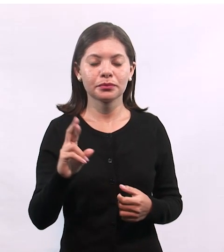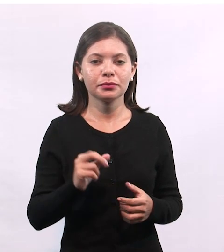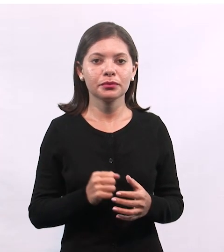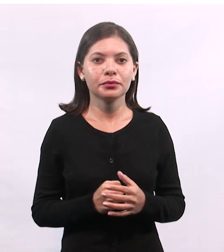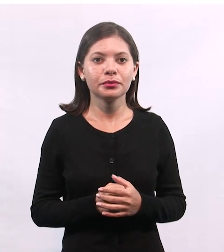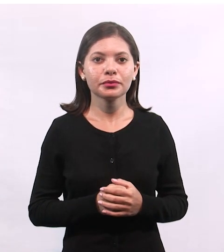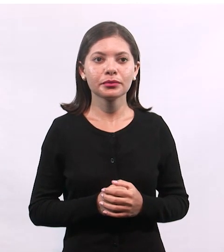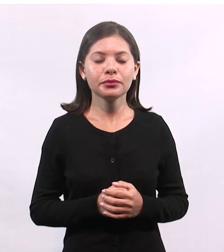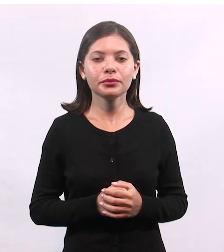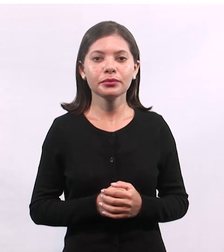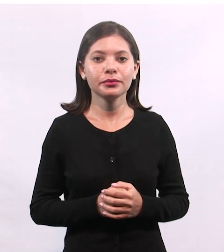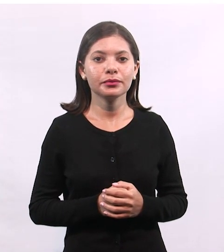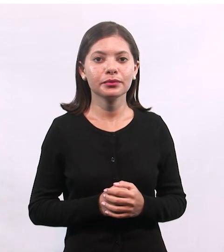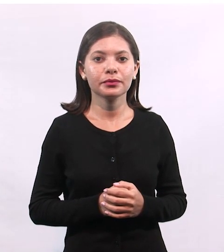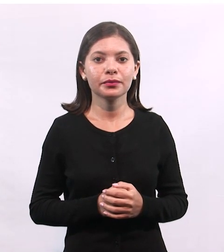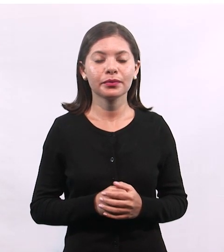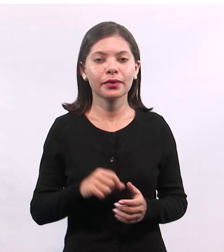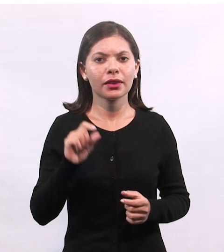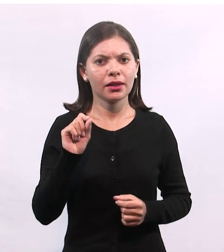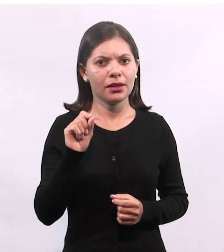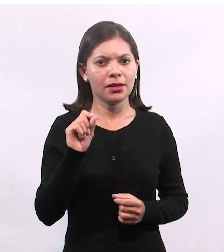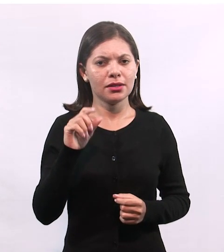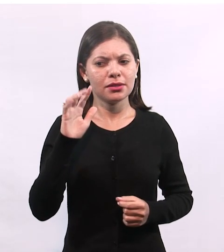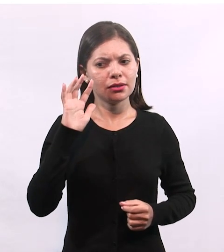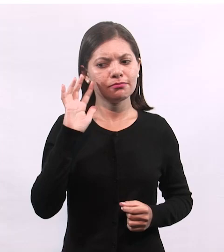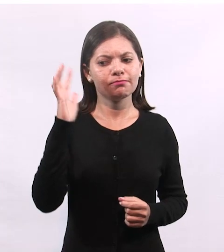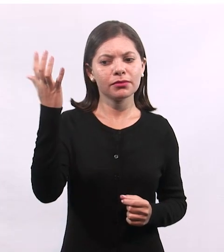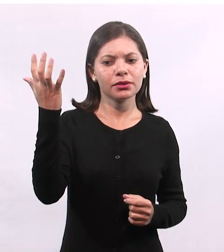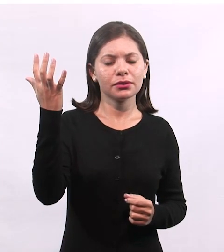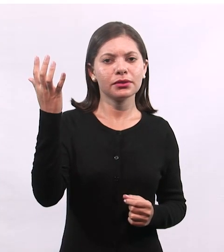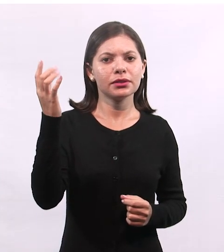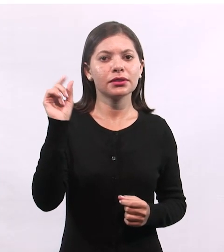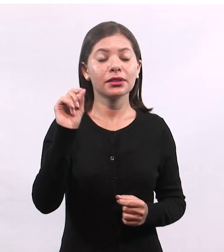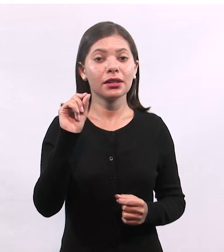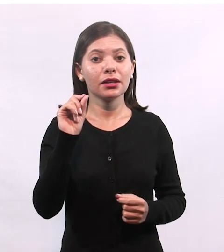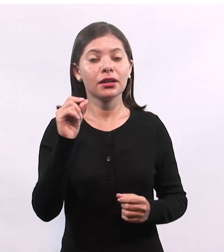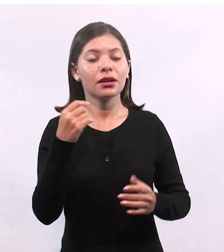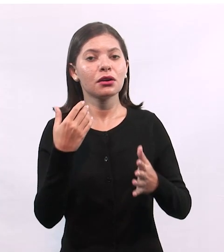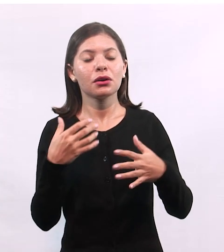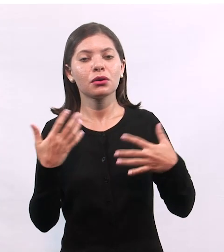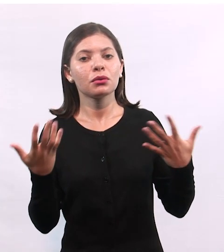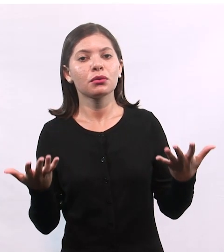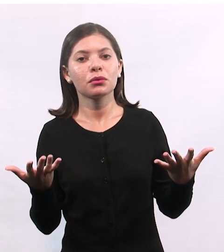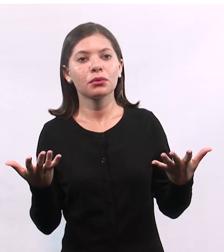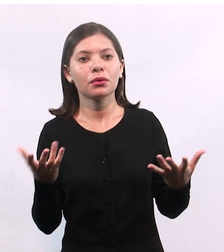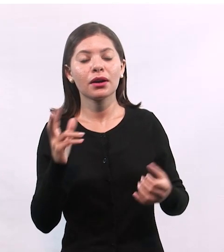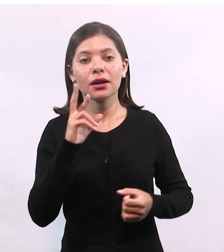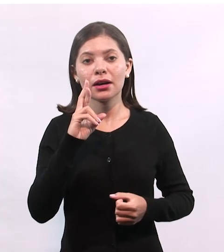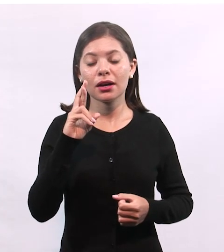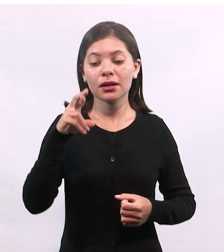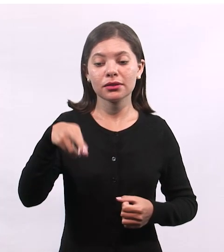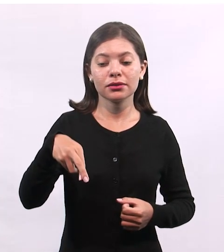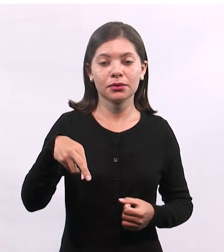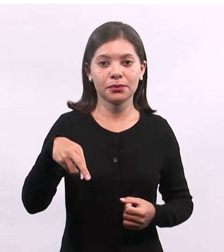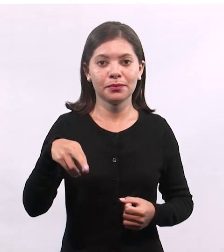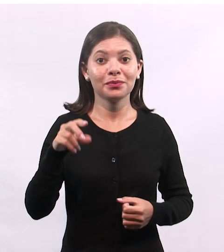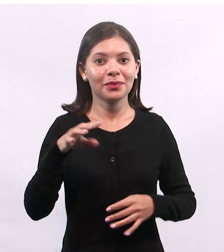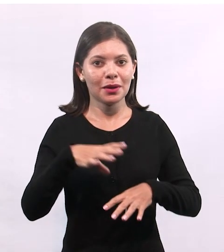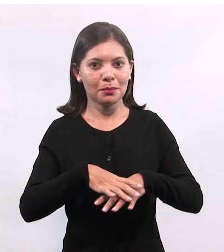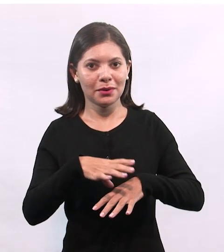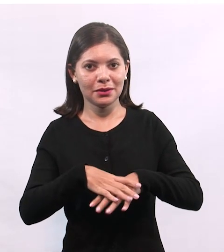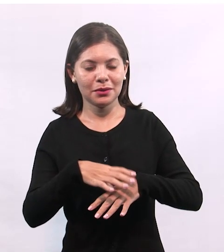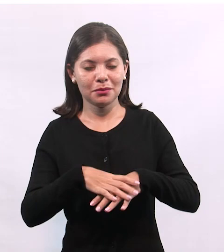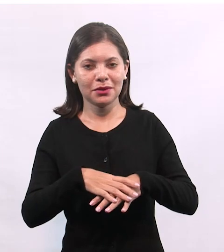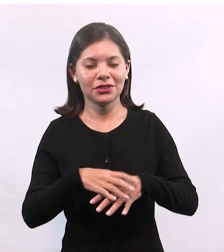evento e esse essa chance vai ser obtida através da Razão lembrando de